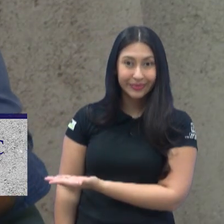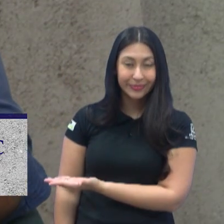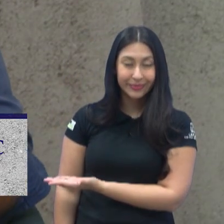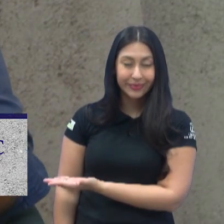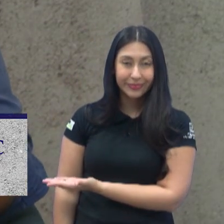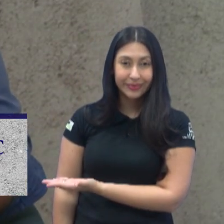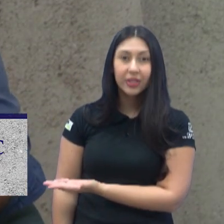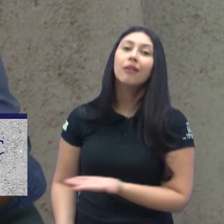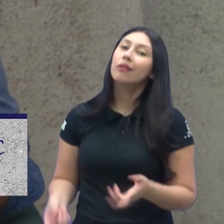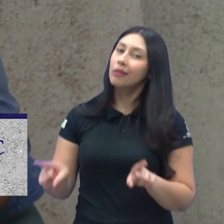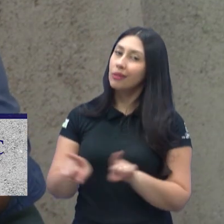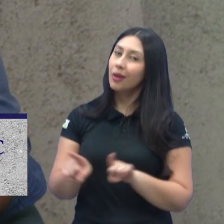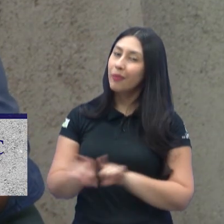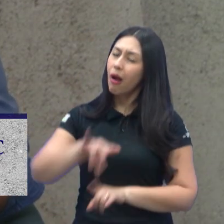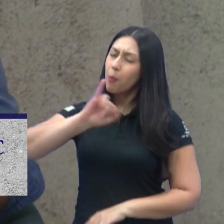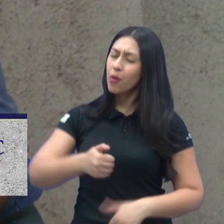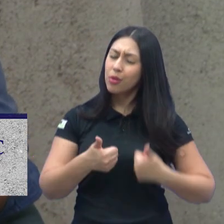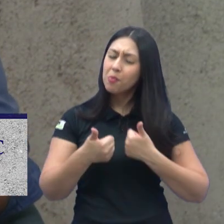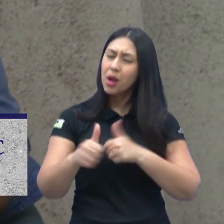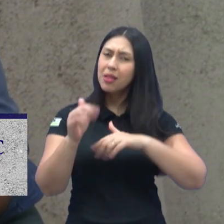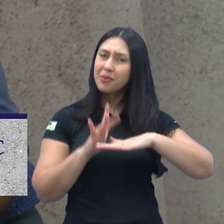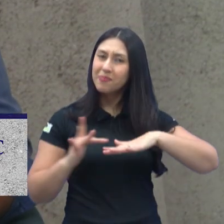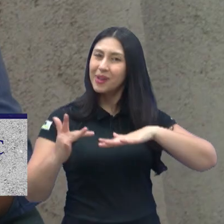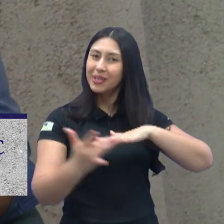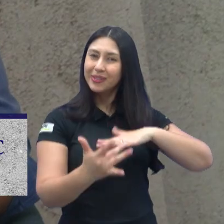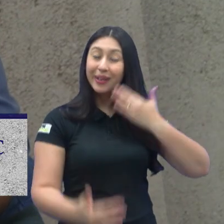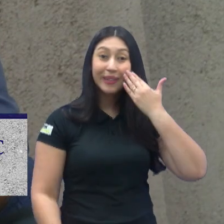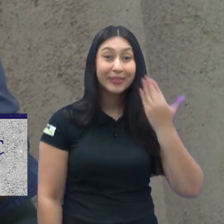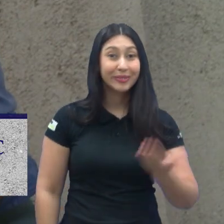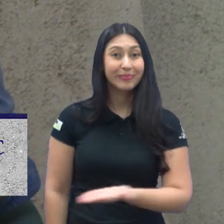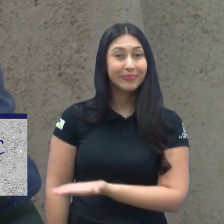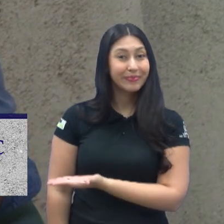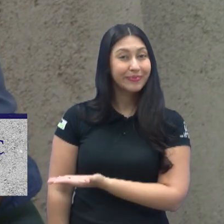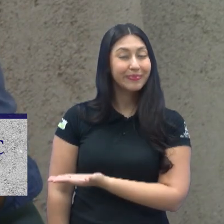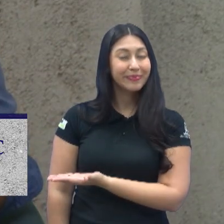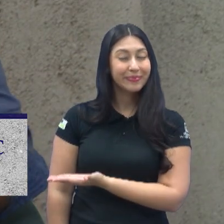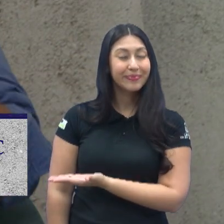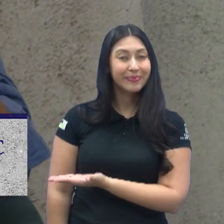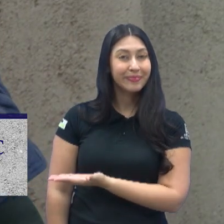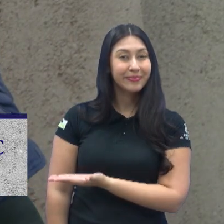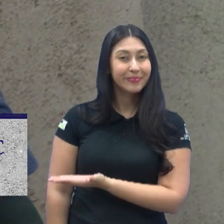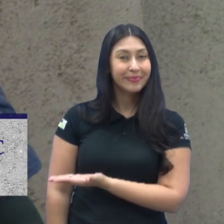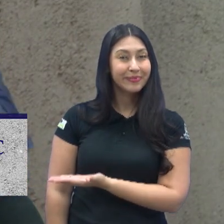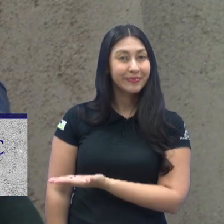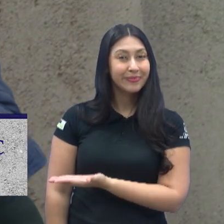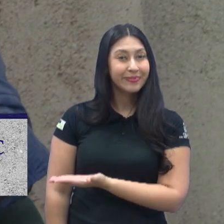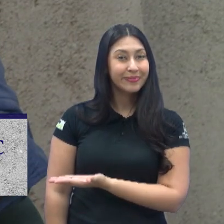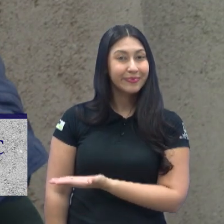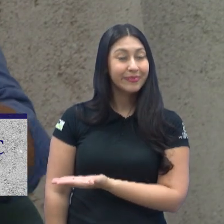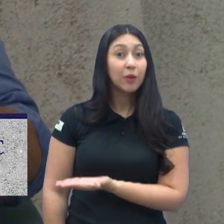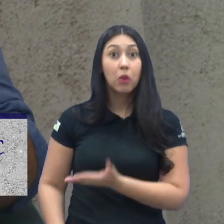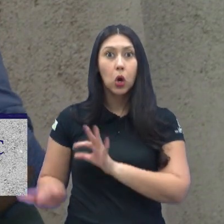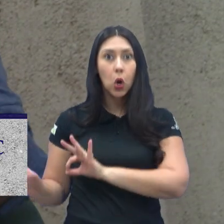e, claro, segue a gente também nas redes sociais, @TV Câmara SJC. Para você ficar por dentro,